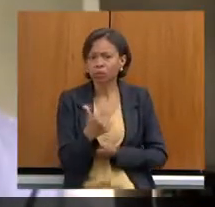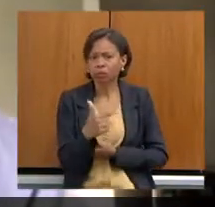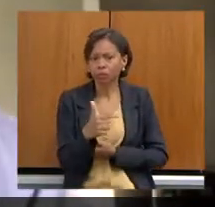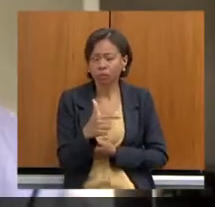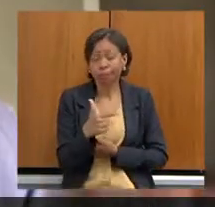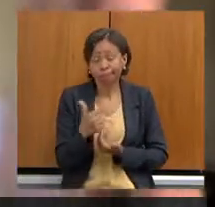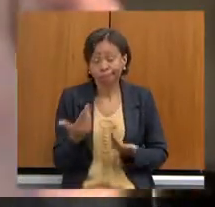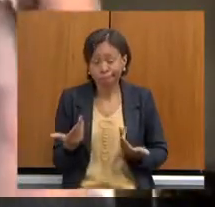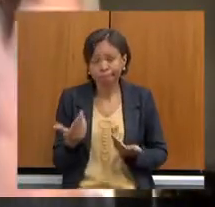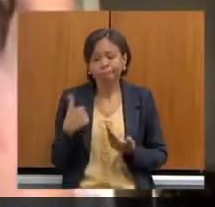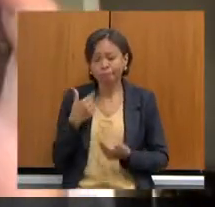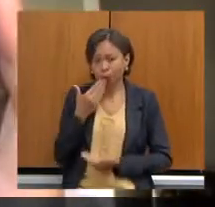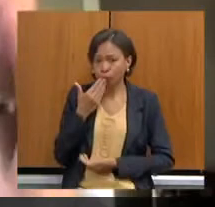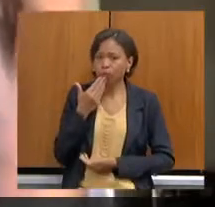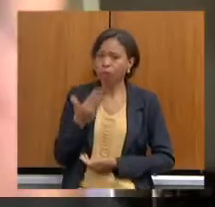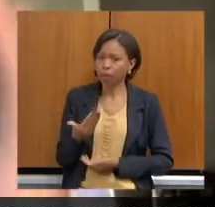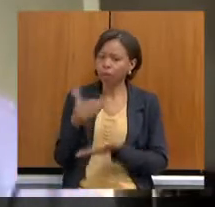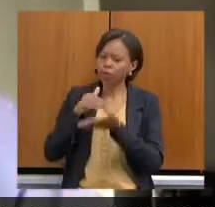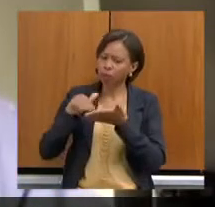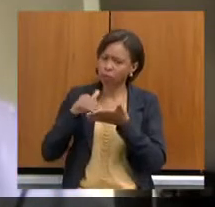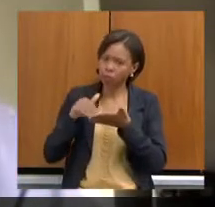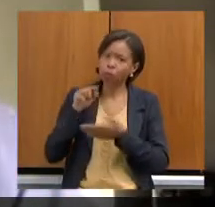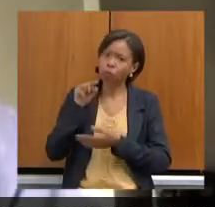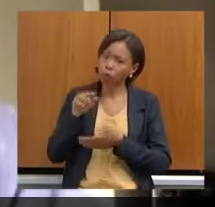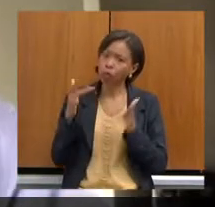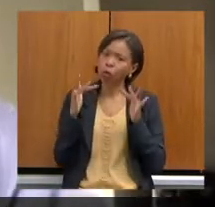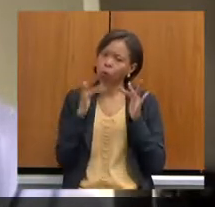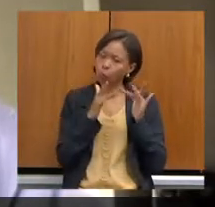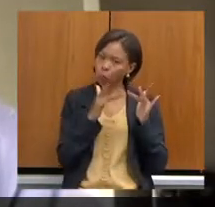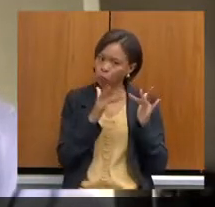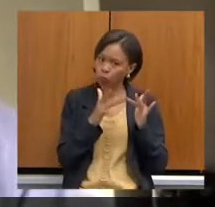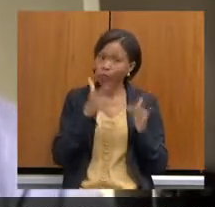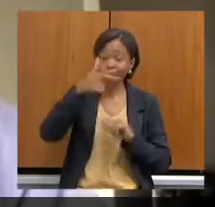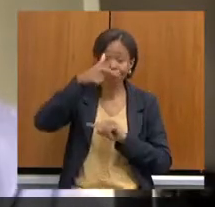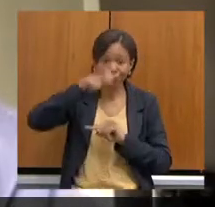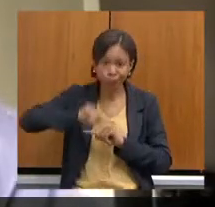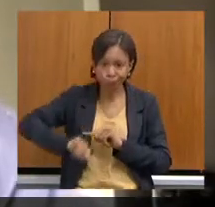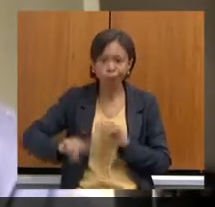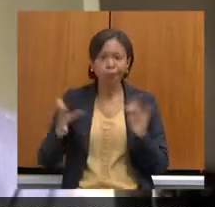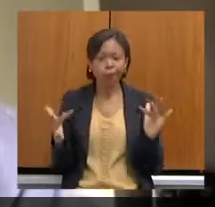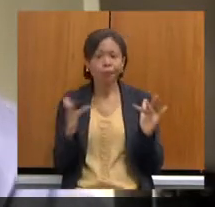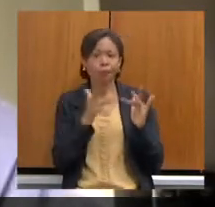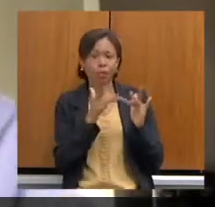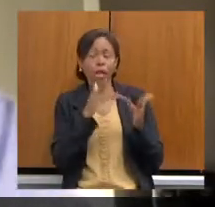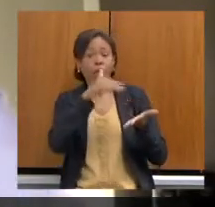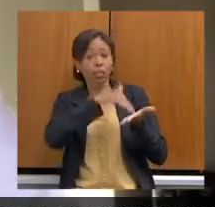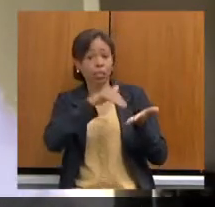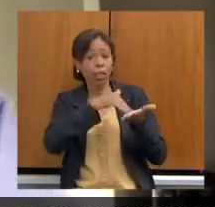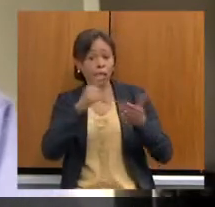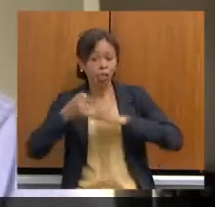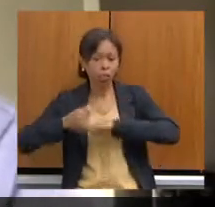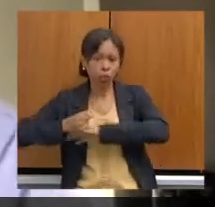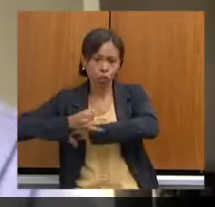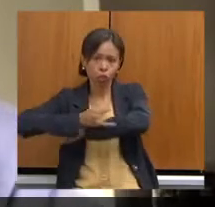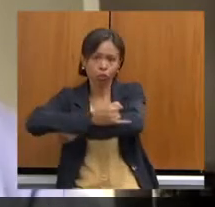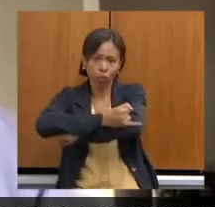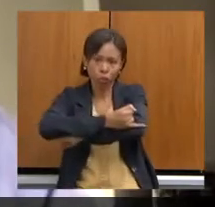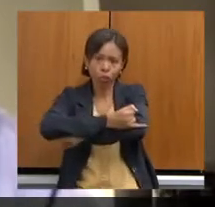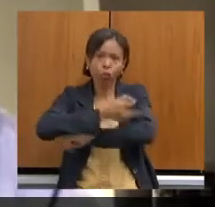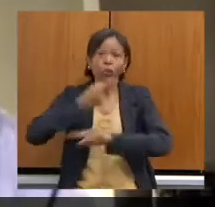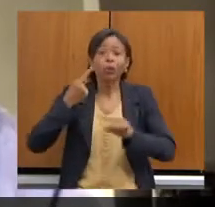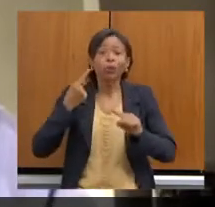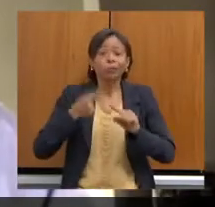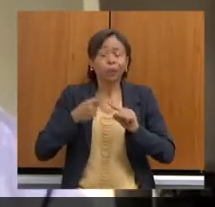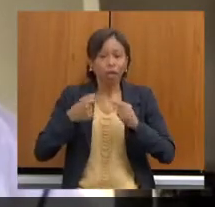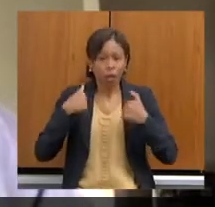senhora peço que a senhora entra em contato com novamente com a secretaria de infraestrutura porque